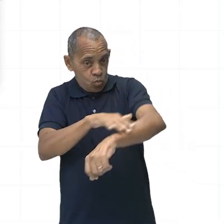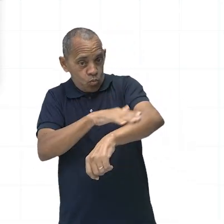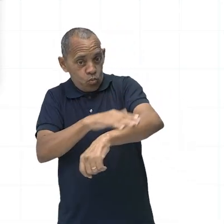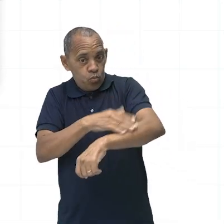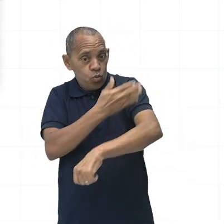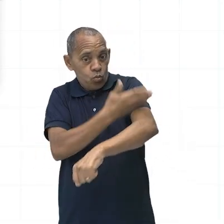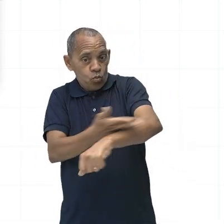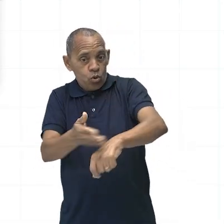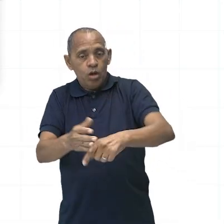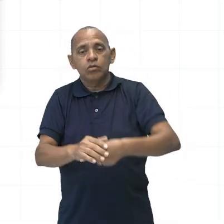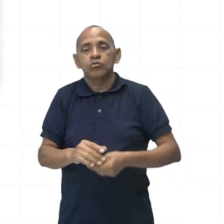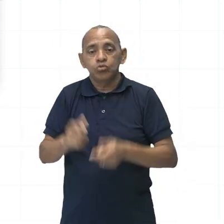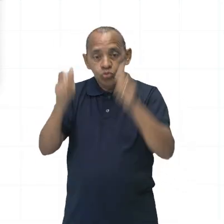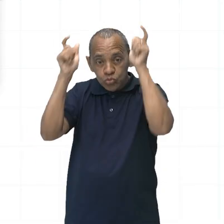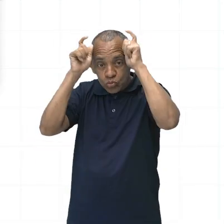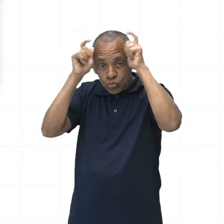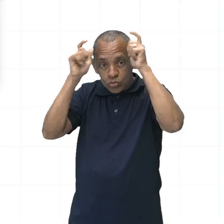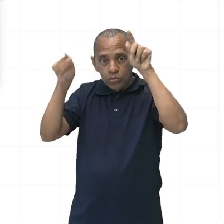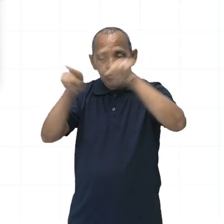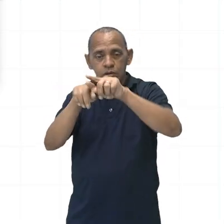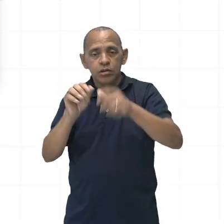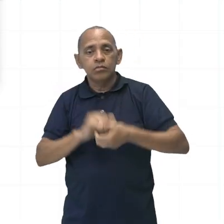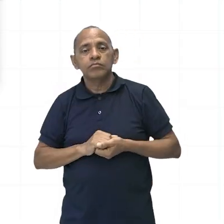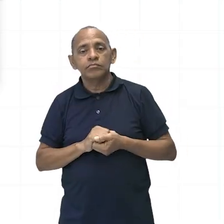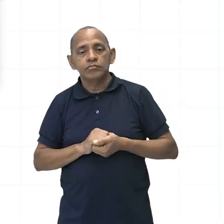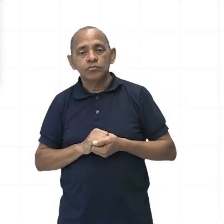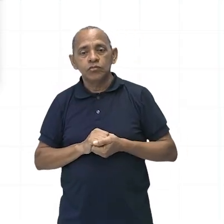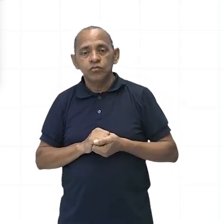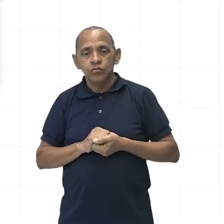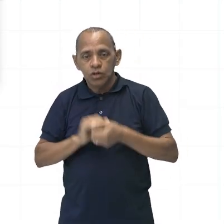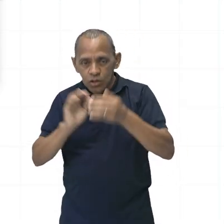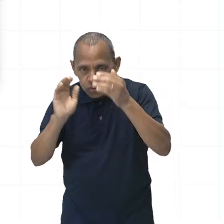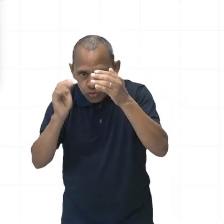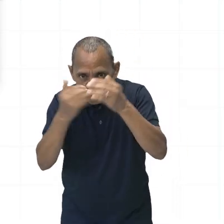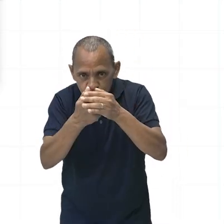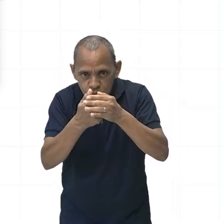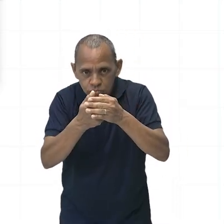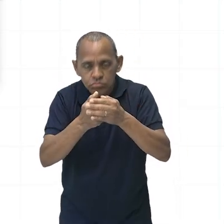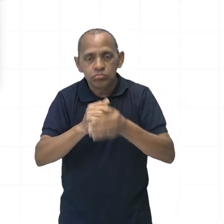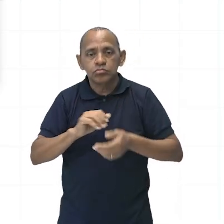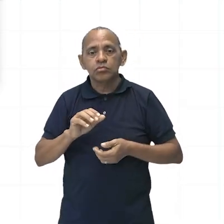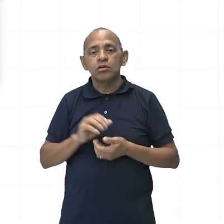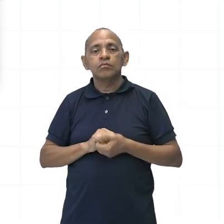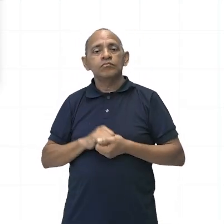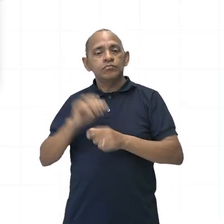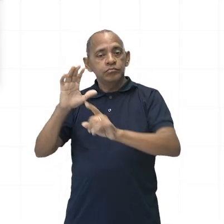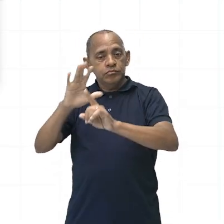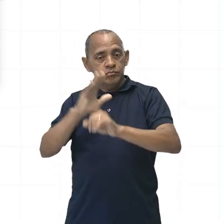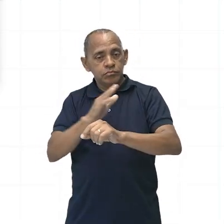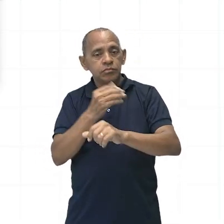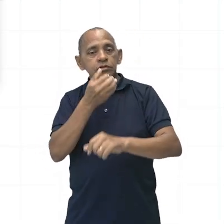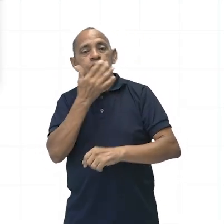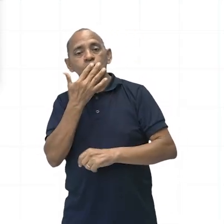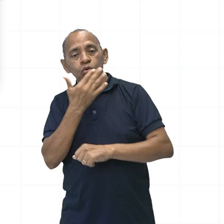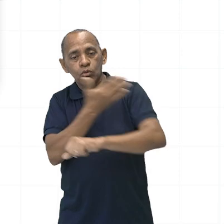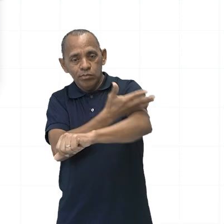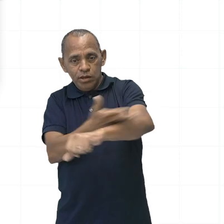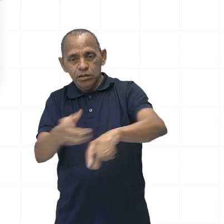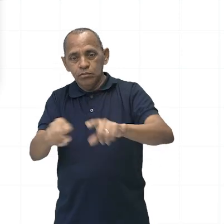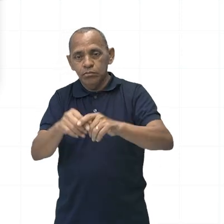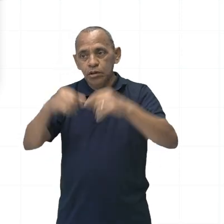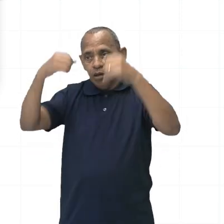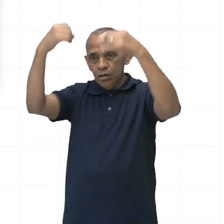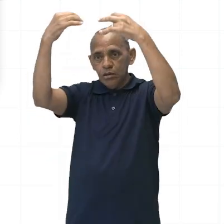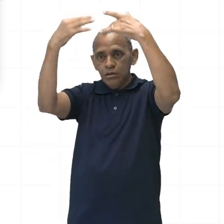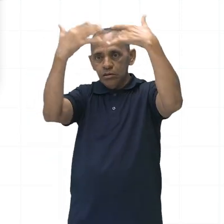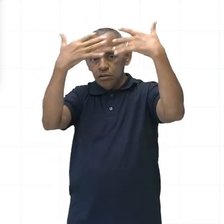que fica camuflado no ambiente, pois o ambiente ártico é branco e ele também sendo branco, isso acaba favorecendo sua sobrevivência. Por quê?